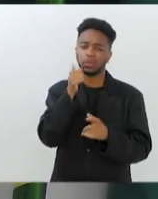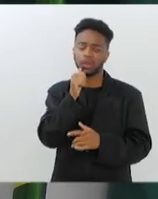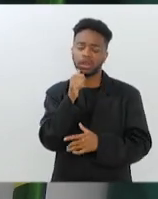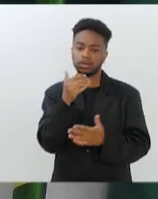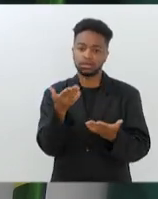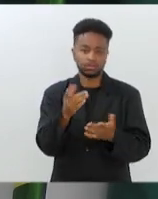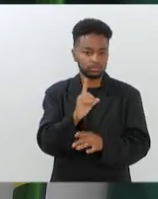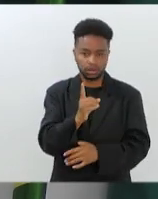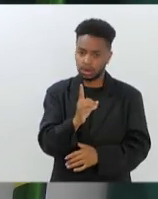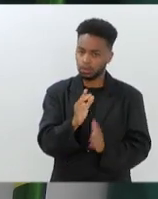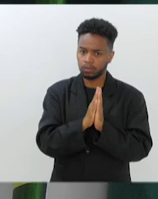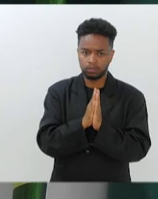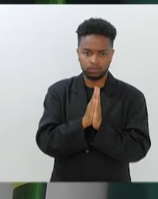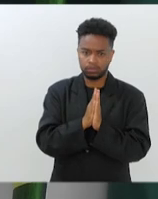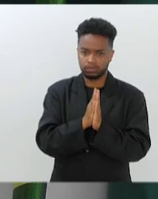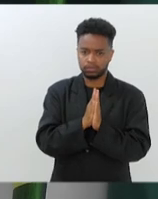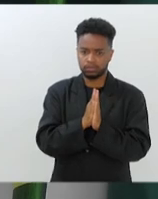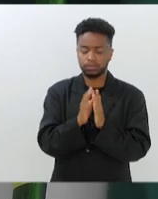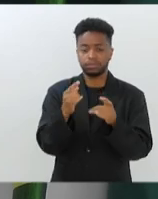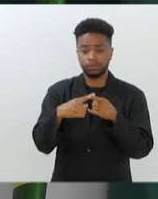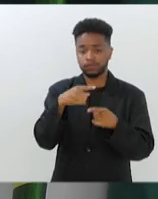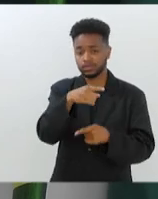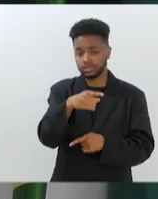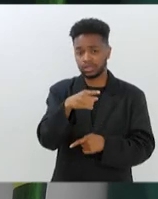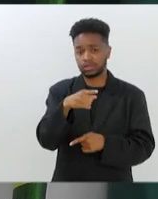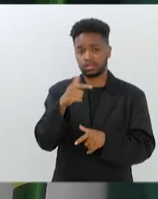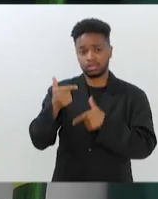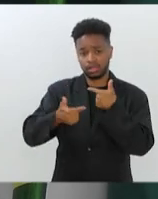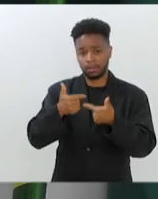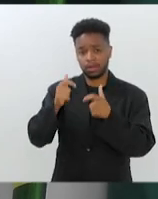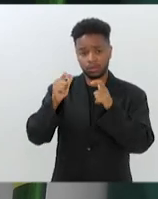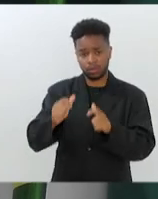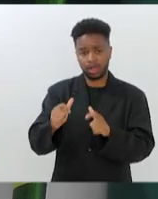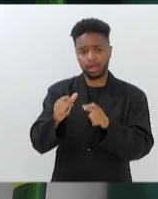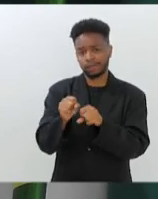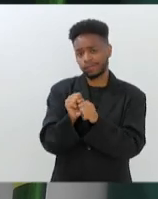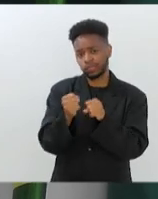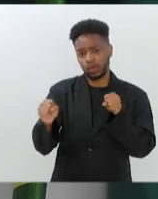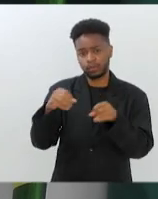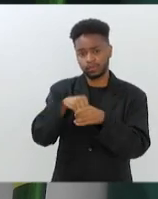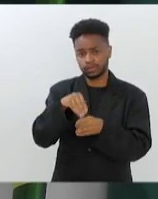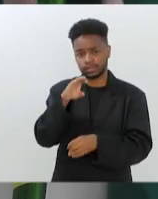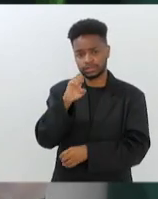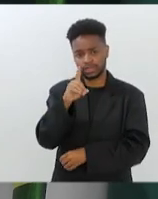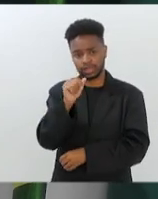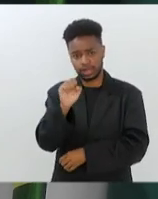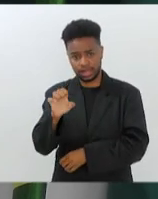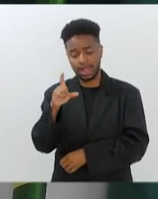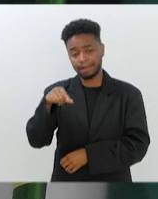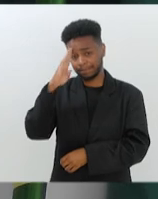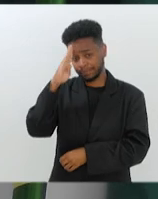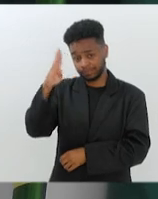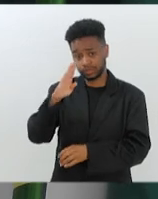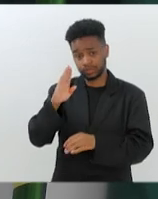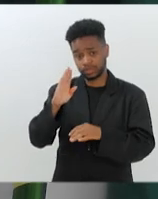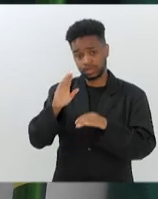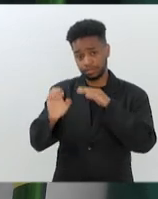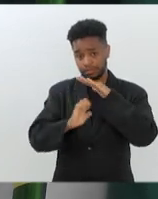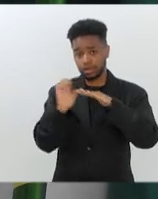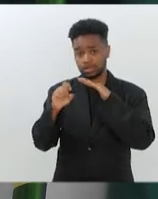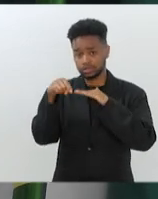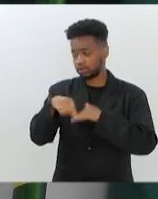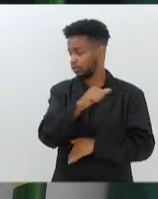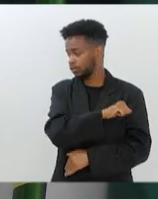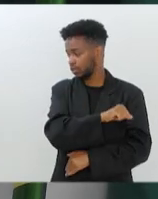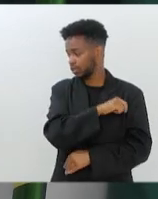amor de Deus a senhora a senhora a senhora Ocupa um cargo gigantesco d na cidade da maior uma das maiores empresas do estado uncal da ideia não dá